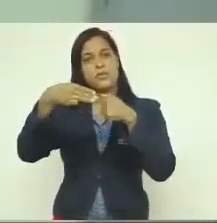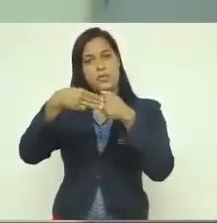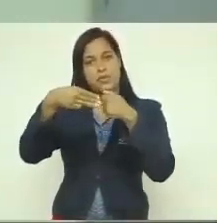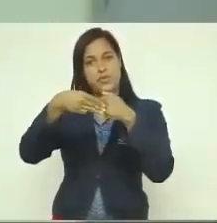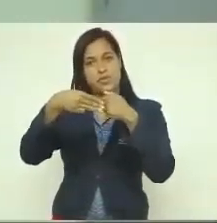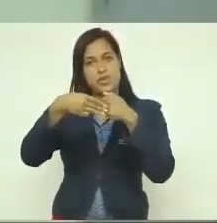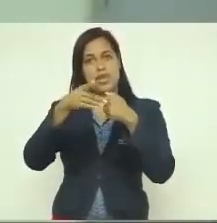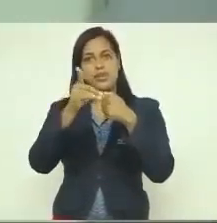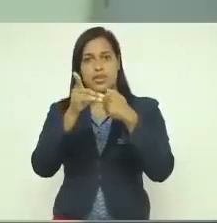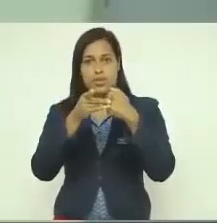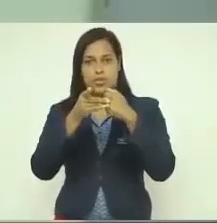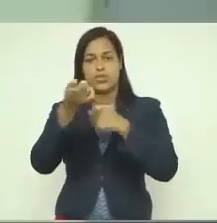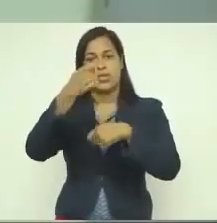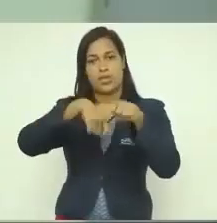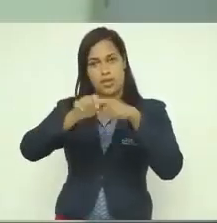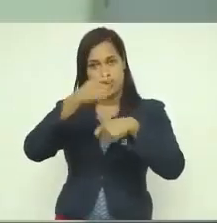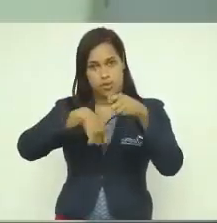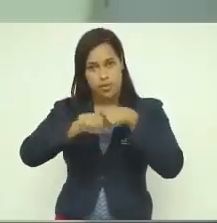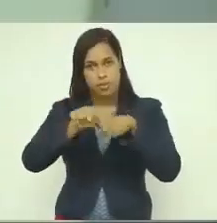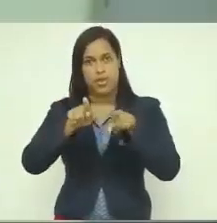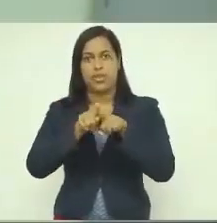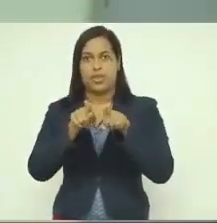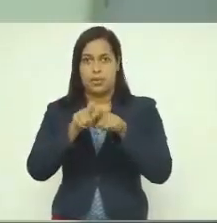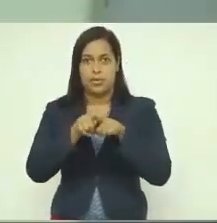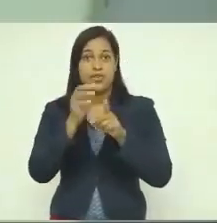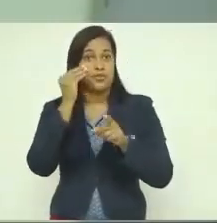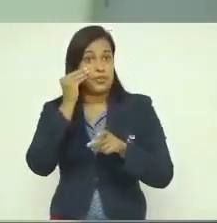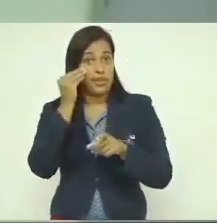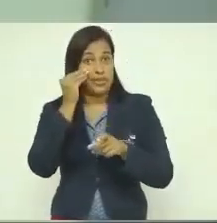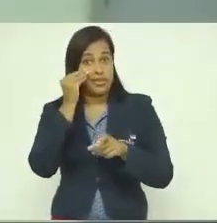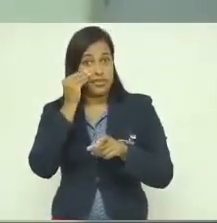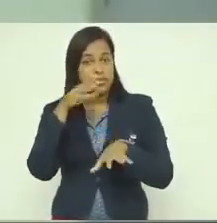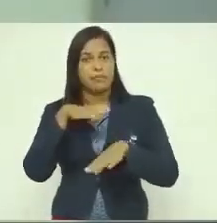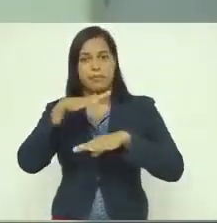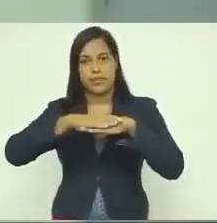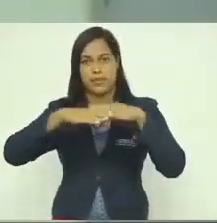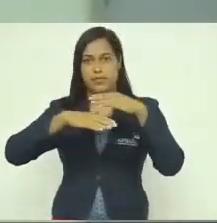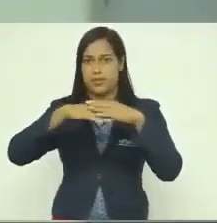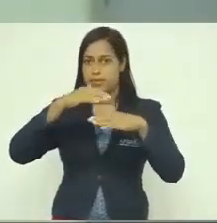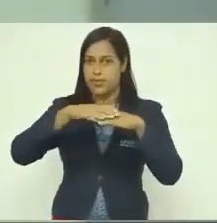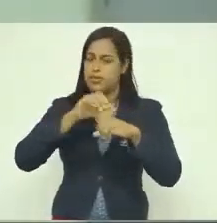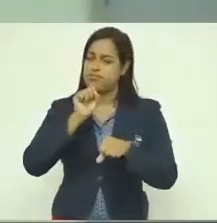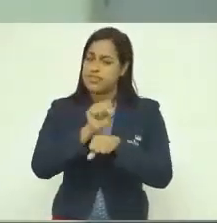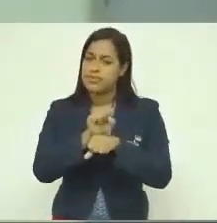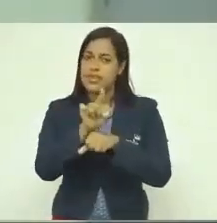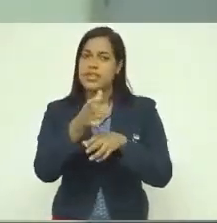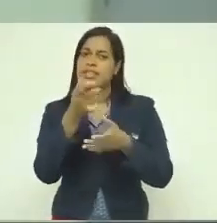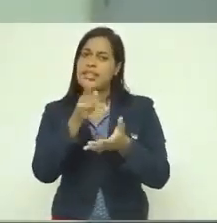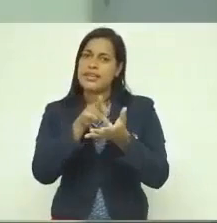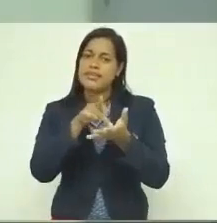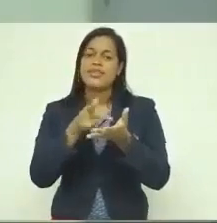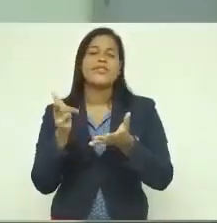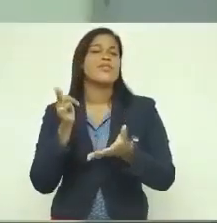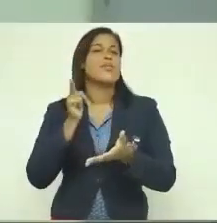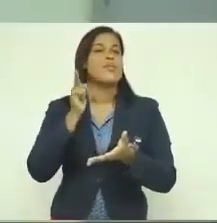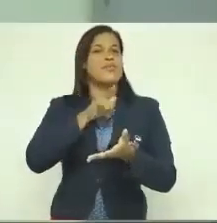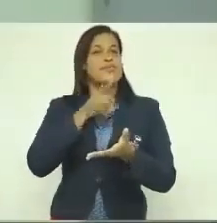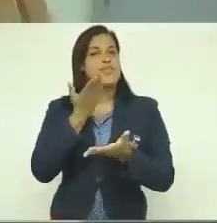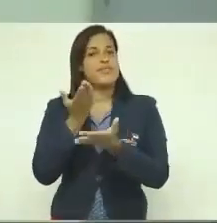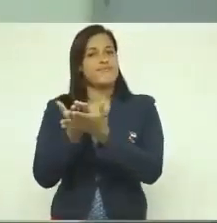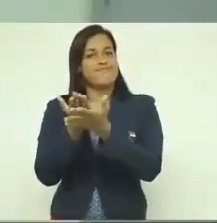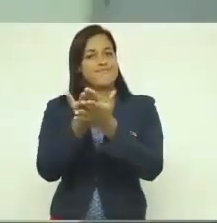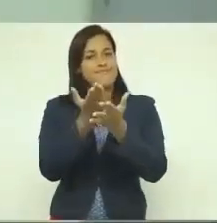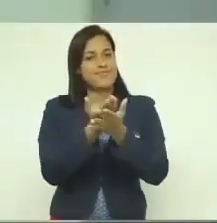Economia, eu fiz doutorado em Economia, então essa é a minha experiência acadêmica. E eu espero que a gente consiga, junto, ter